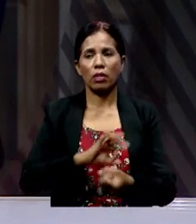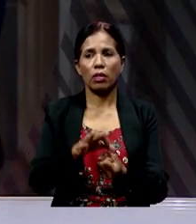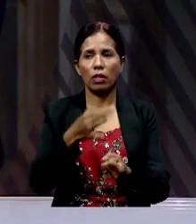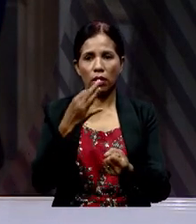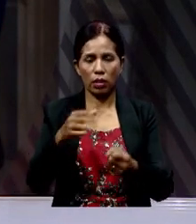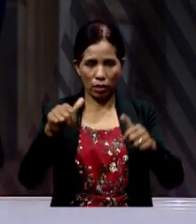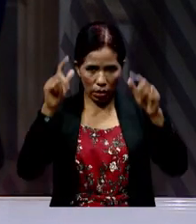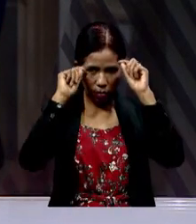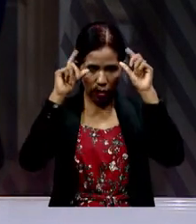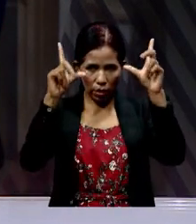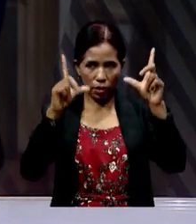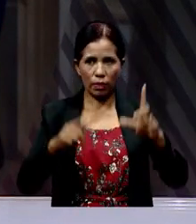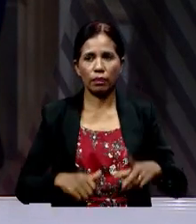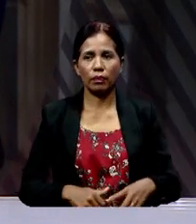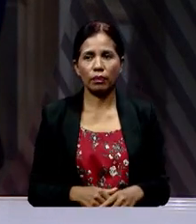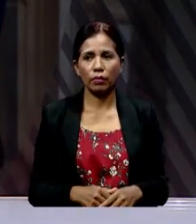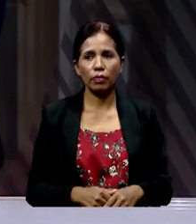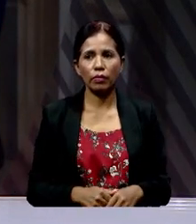COVID-19 e a Timor-Leste.